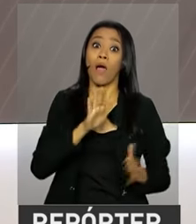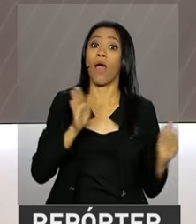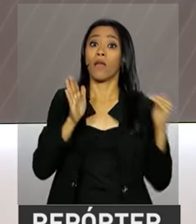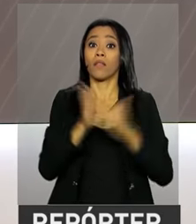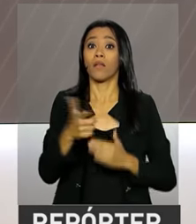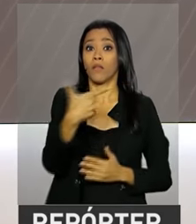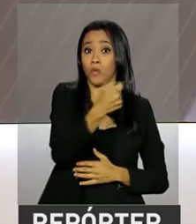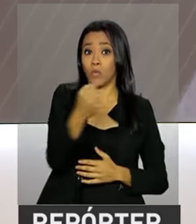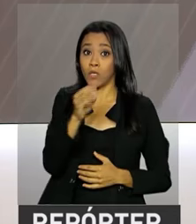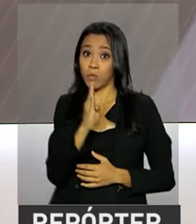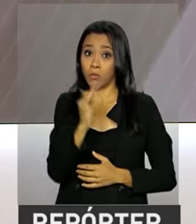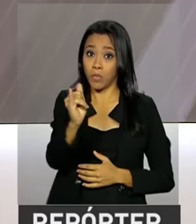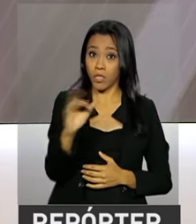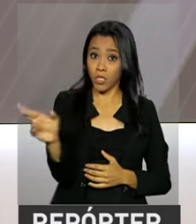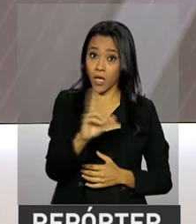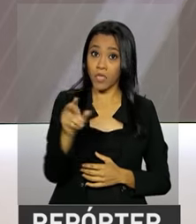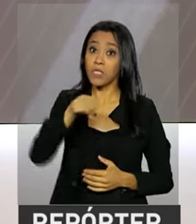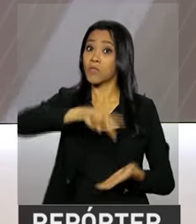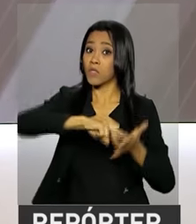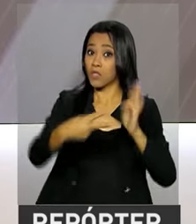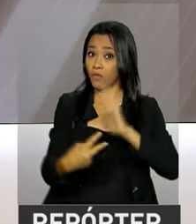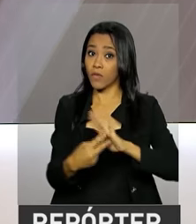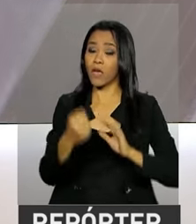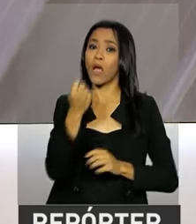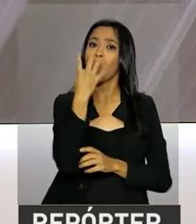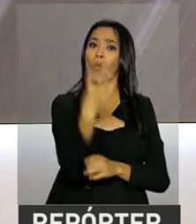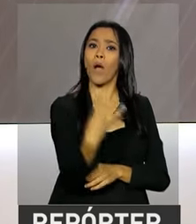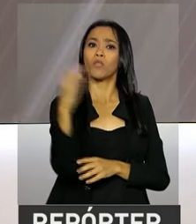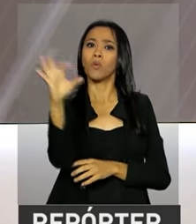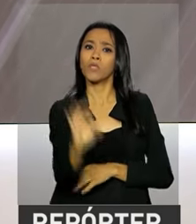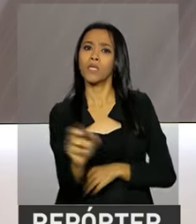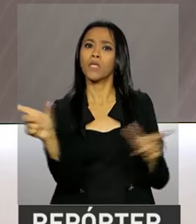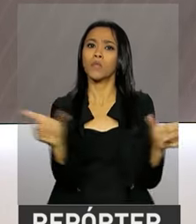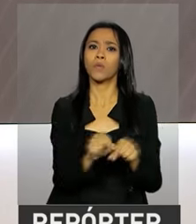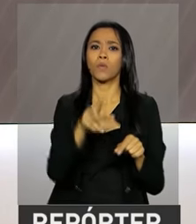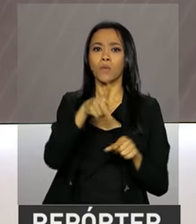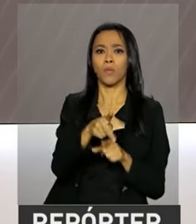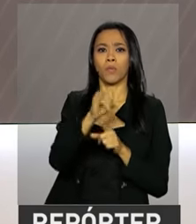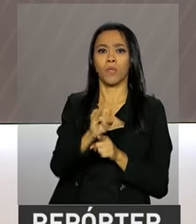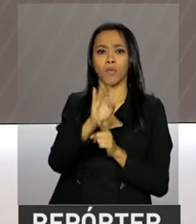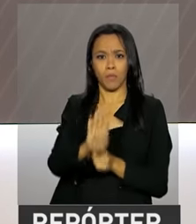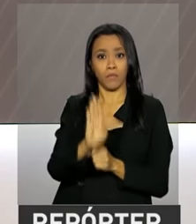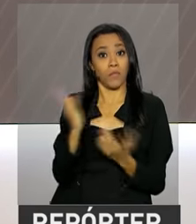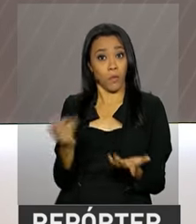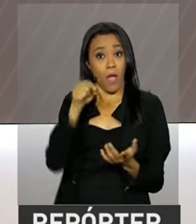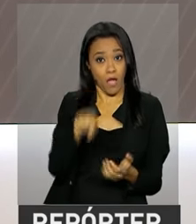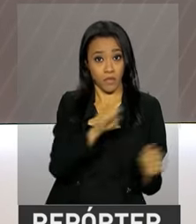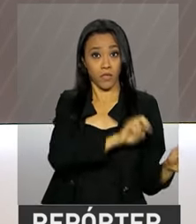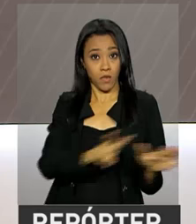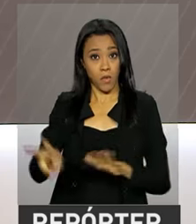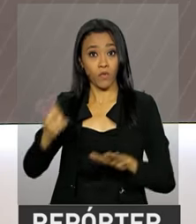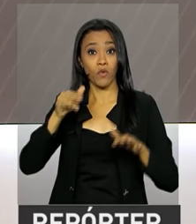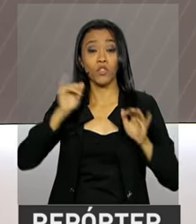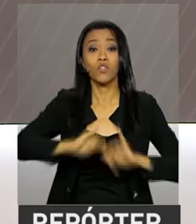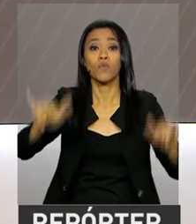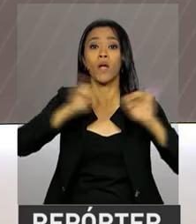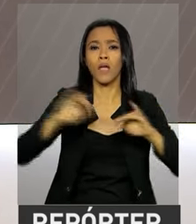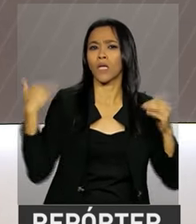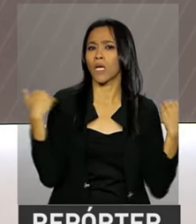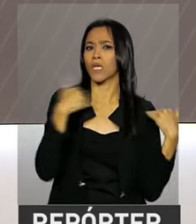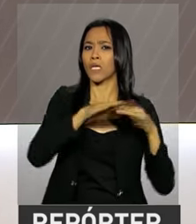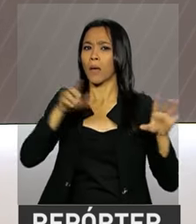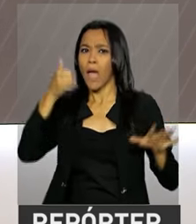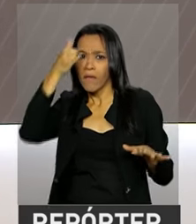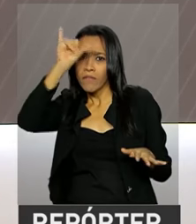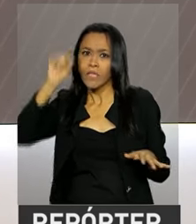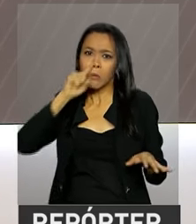por ano, o que representa até 4% do Produto Interno Bruto do país. Essa semana foi lançada uma campanha para a prevenção de